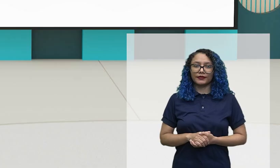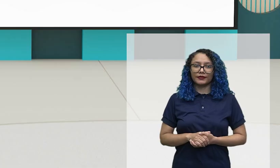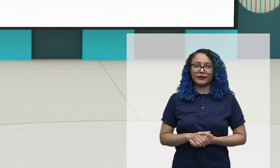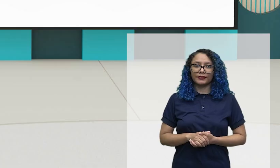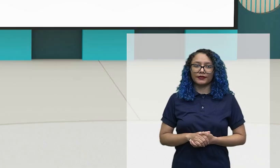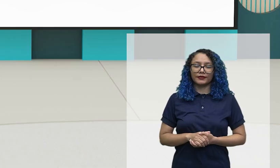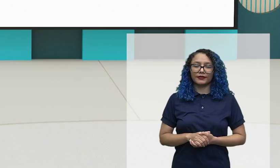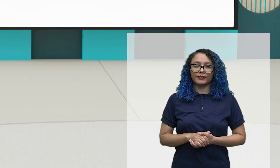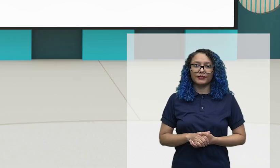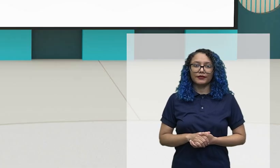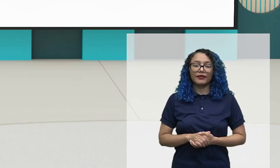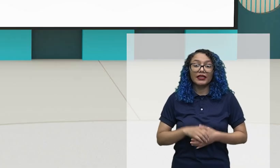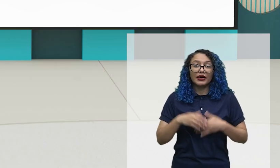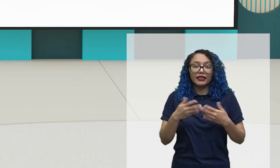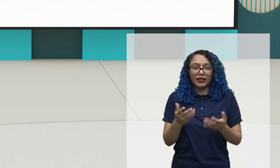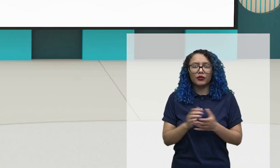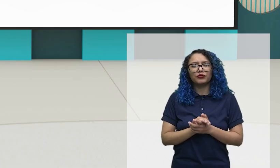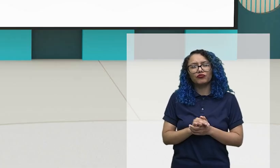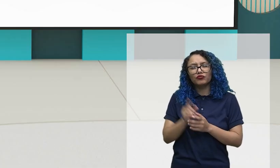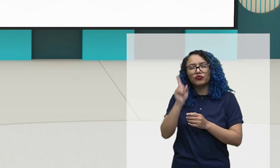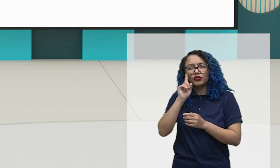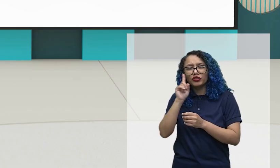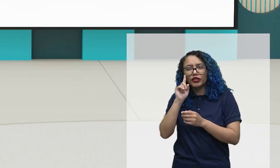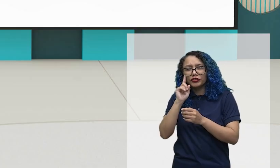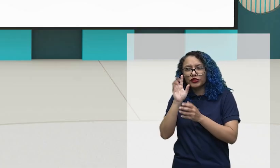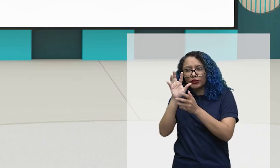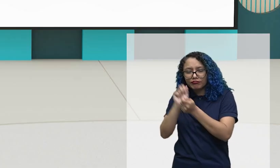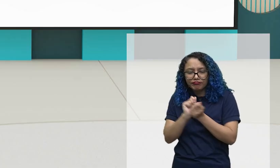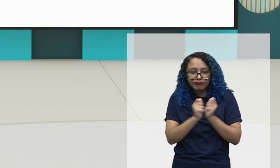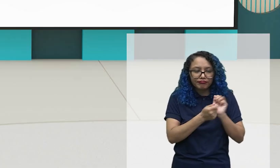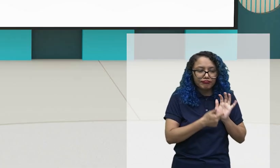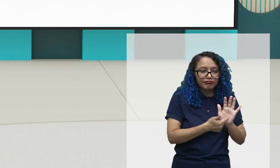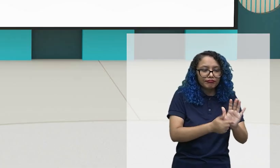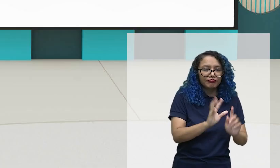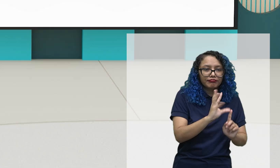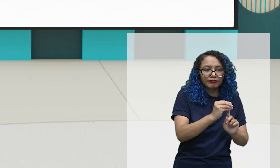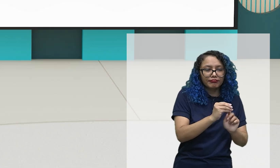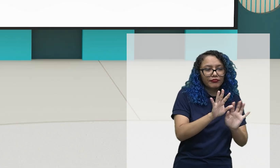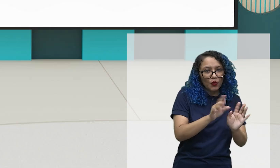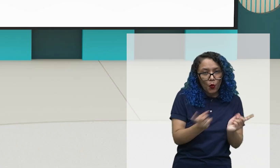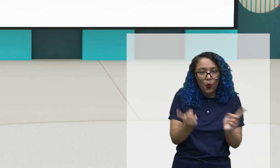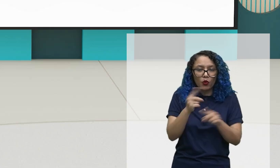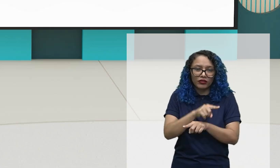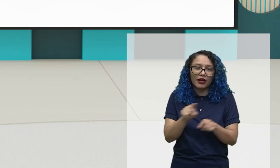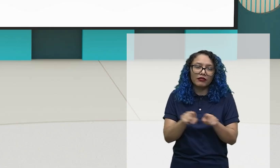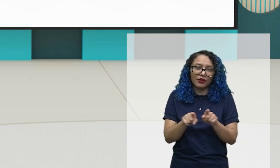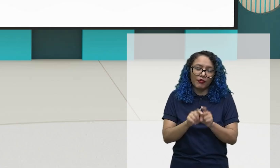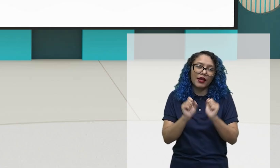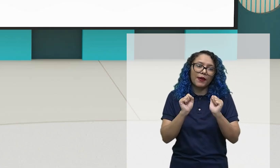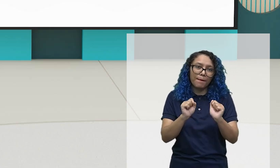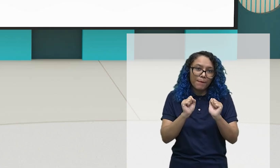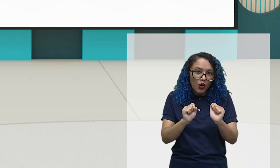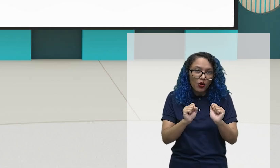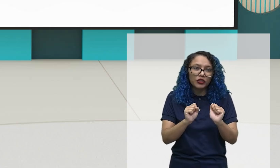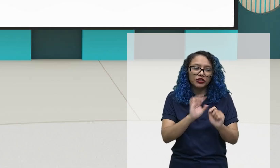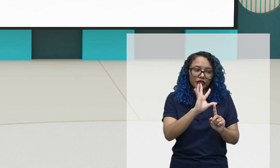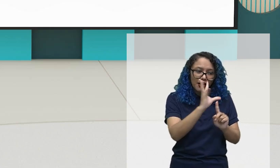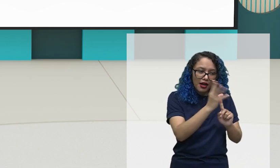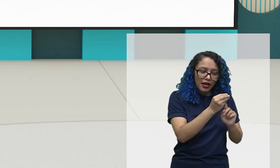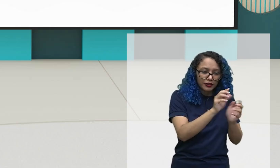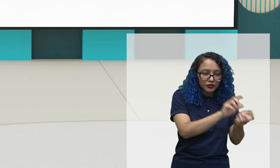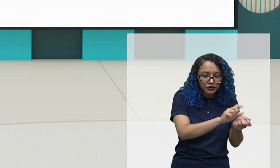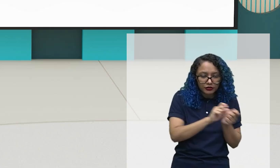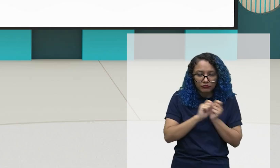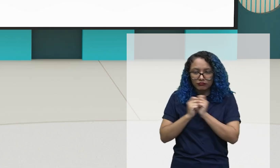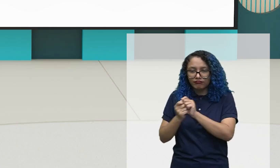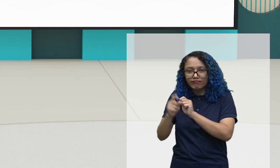Assim como eu posso pegar do meu dia a dia e levar para a cena, eu posso também tirar da cena e entender que eu posso colocar no meu